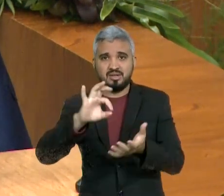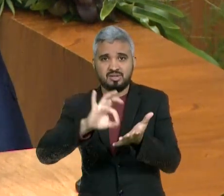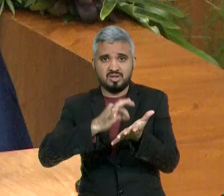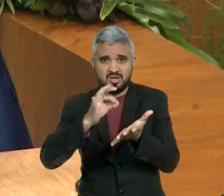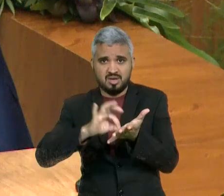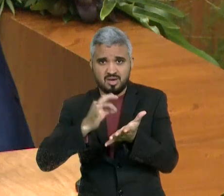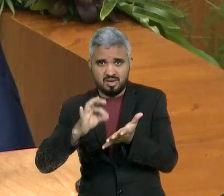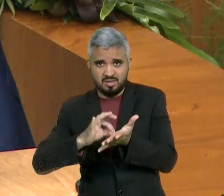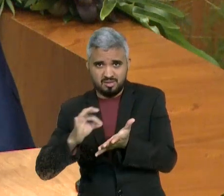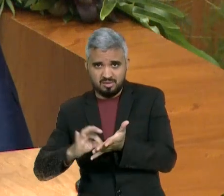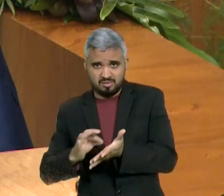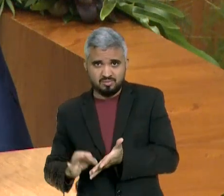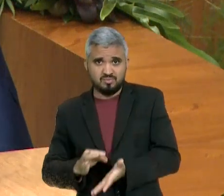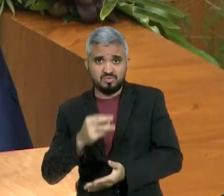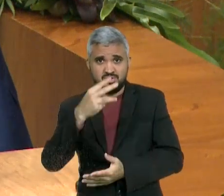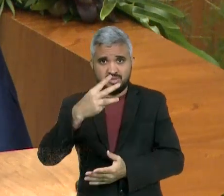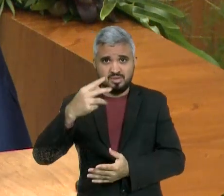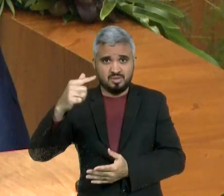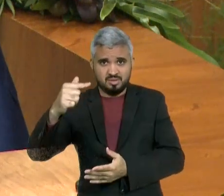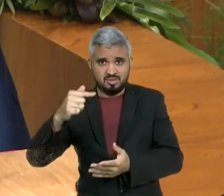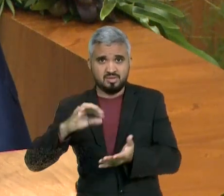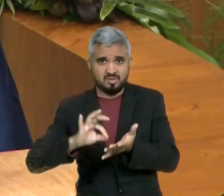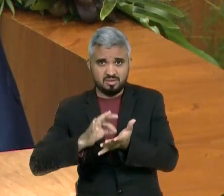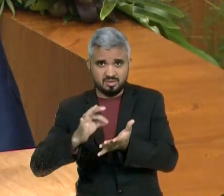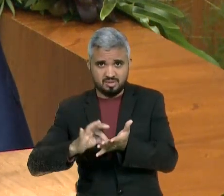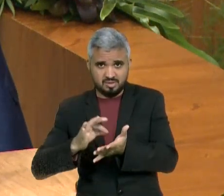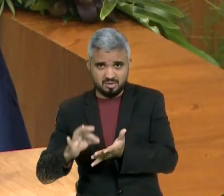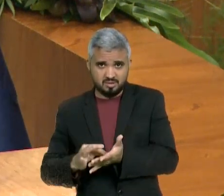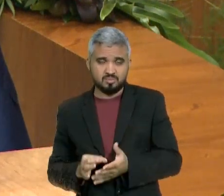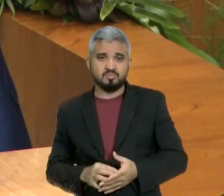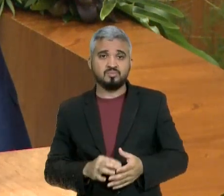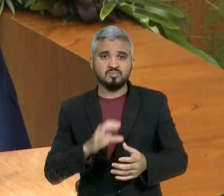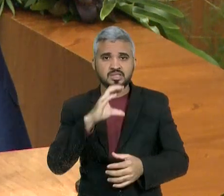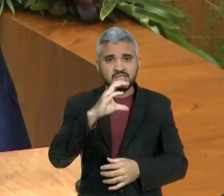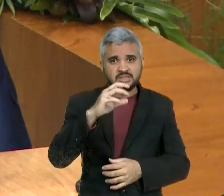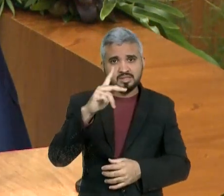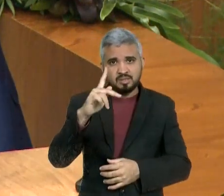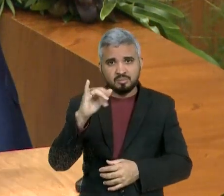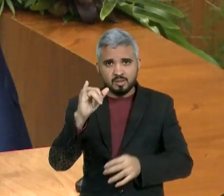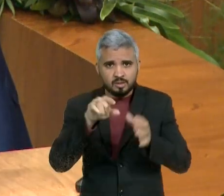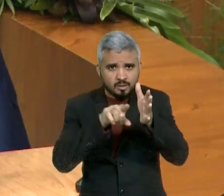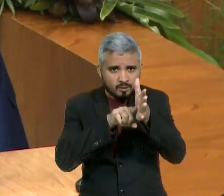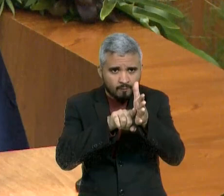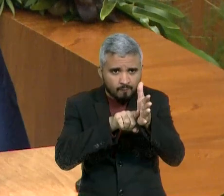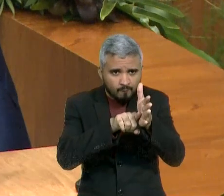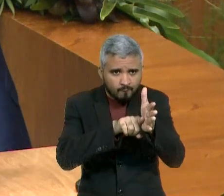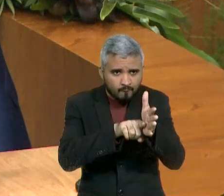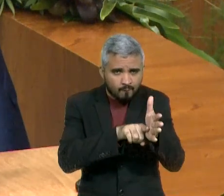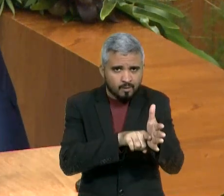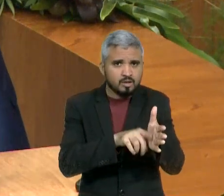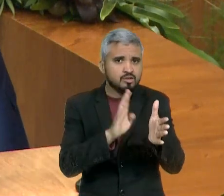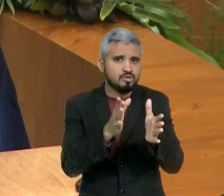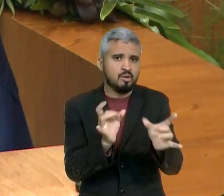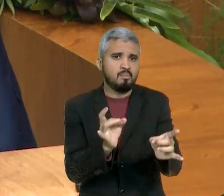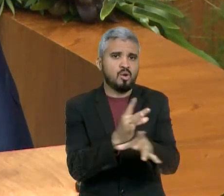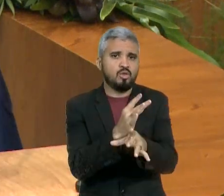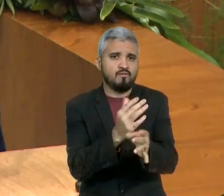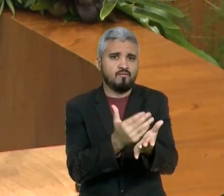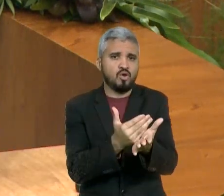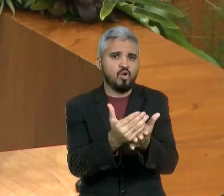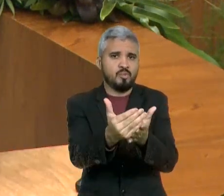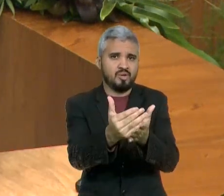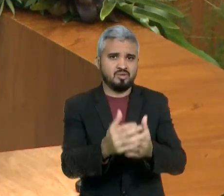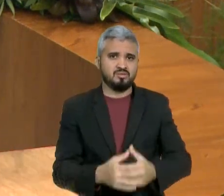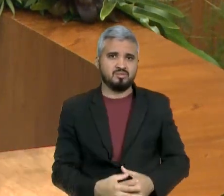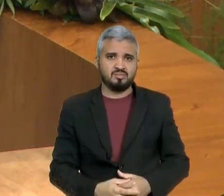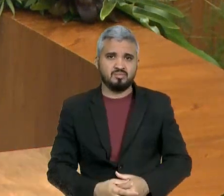assinaturas. CPI da telefonia pronta para ser instalada.